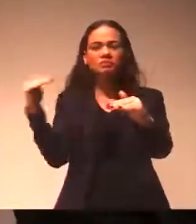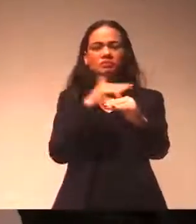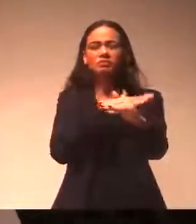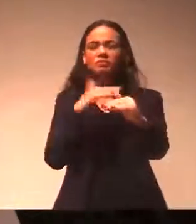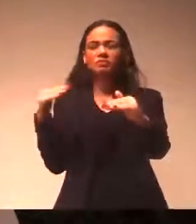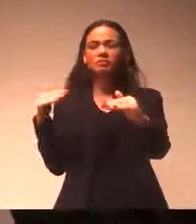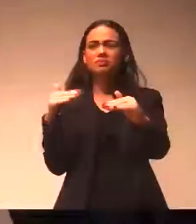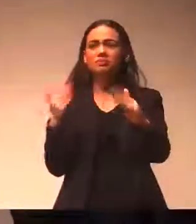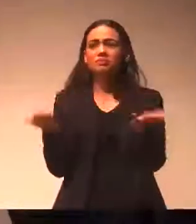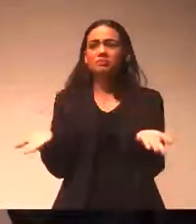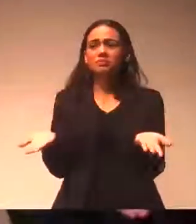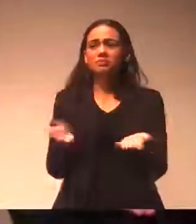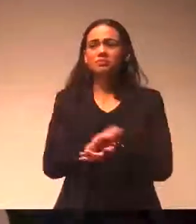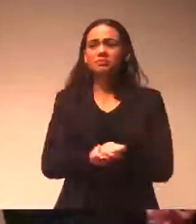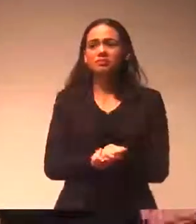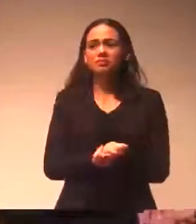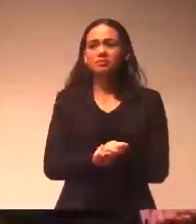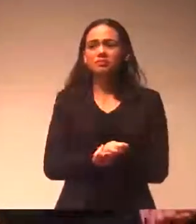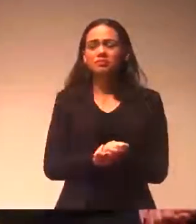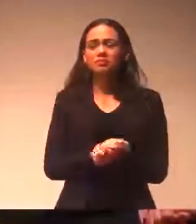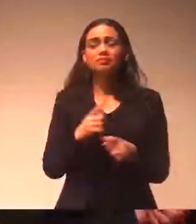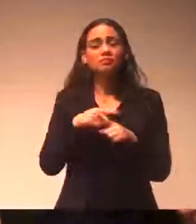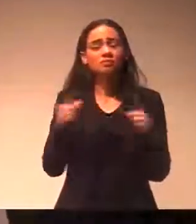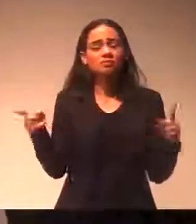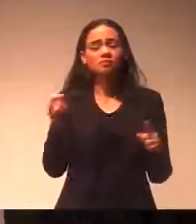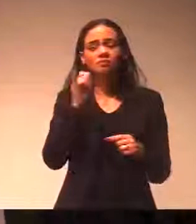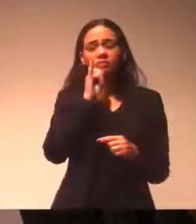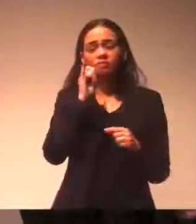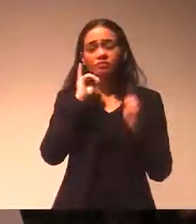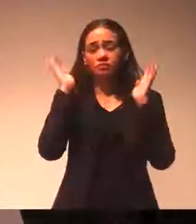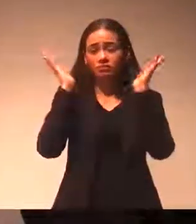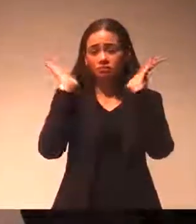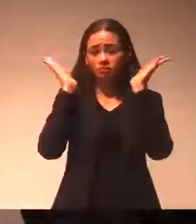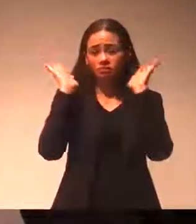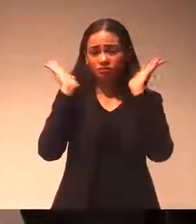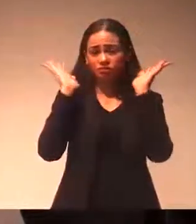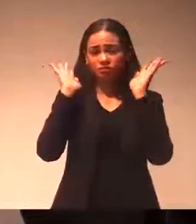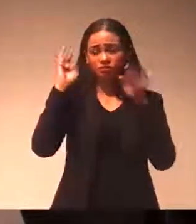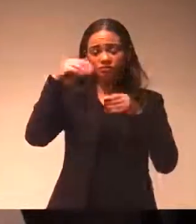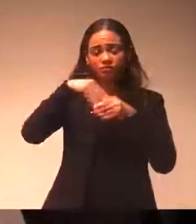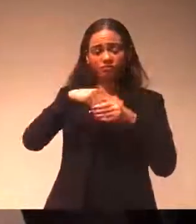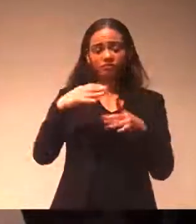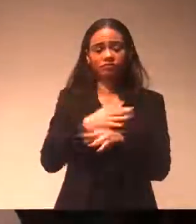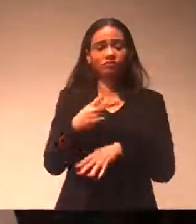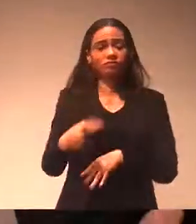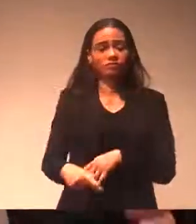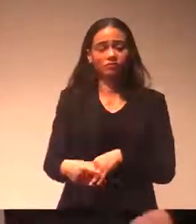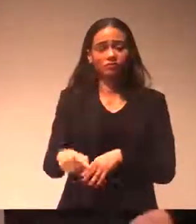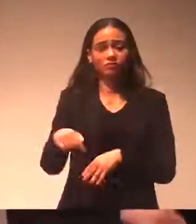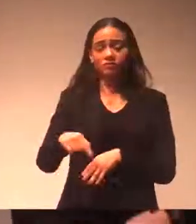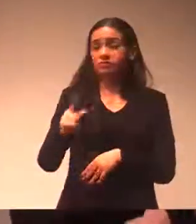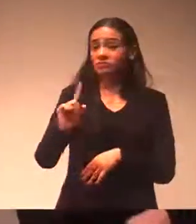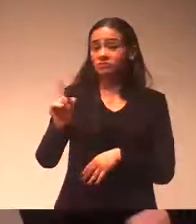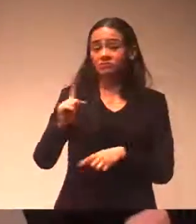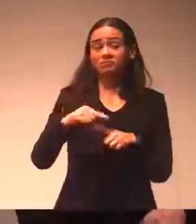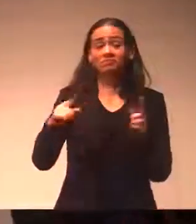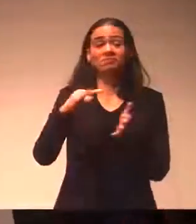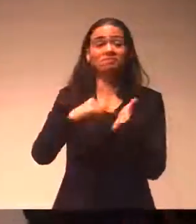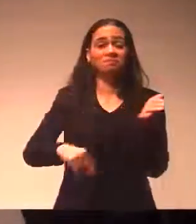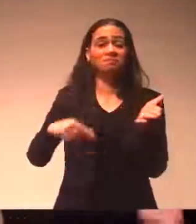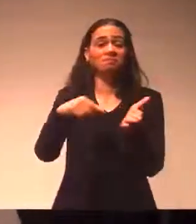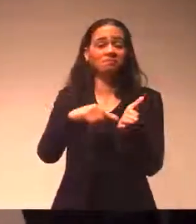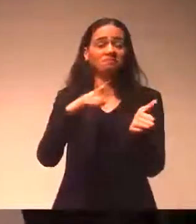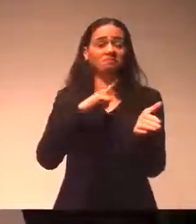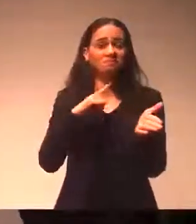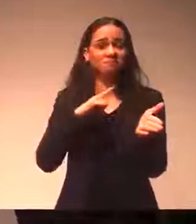Caminhões que não estavam dentro da cidade, mas as notas foram enviadas, né? Então, gente, Vinhedo tem